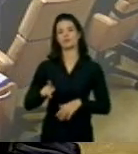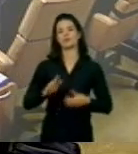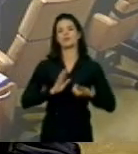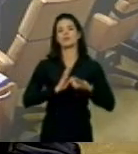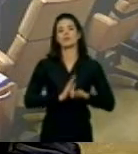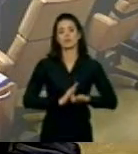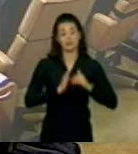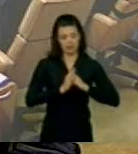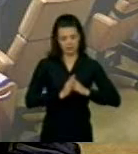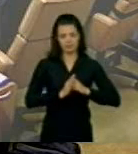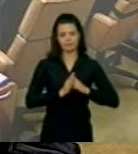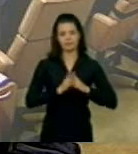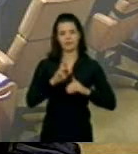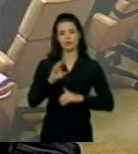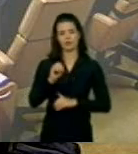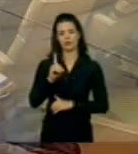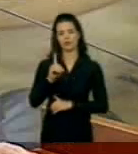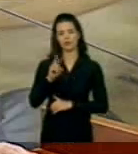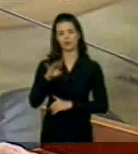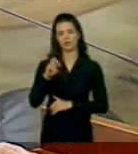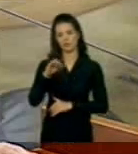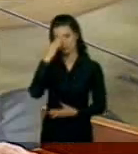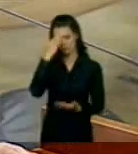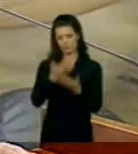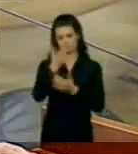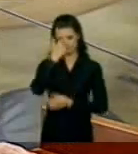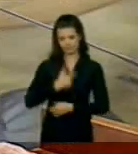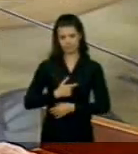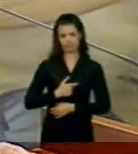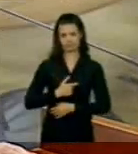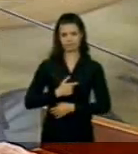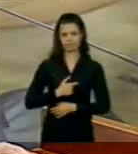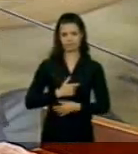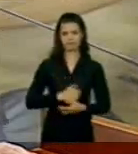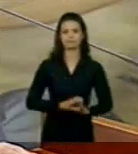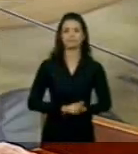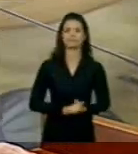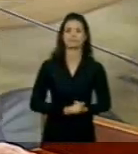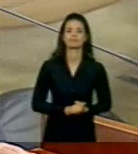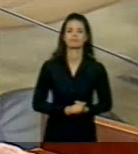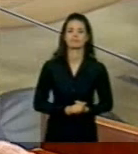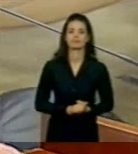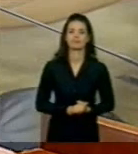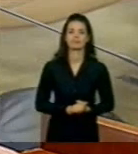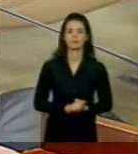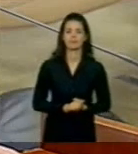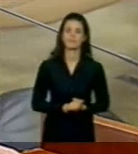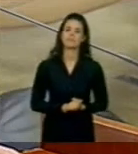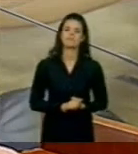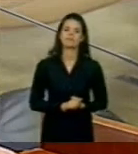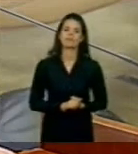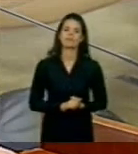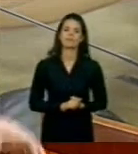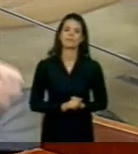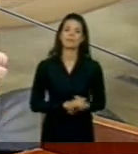Deputados, o deputado Rodrigo Maia, pela confiança que provavelmente injustamente mereci. Antes de